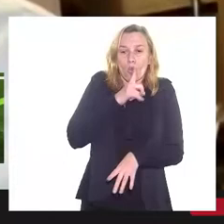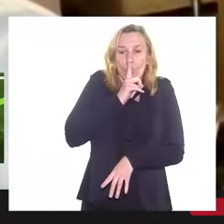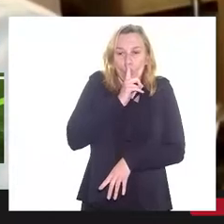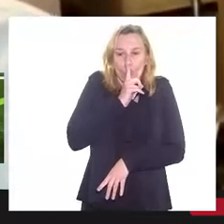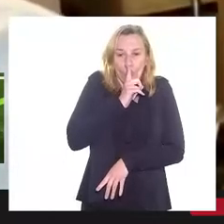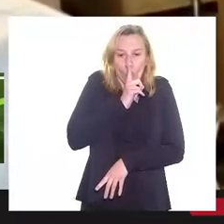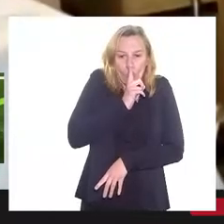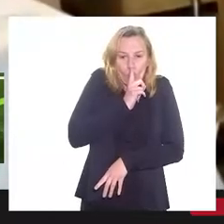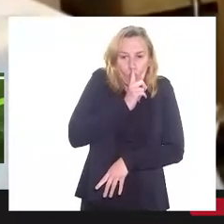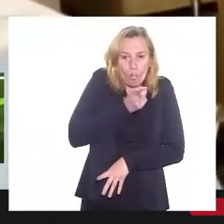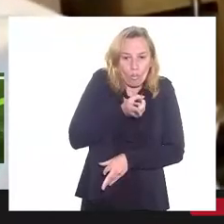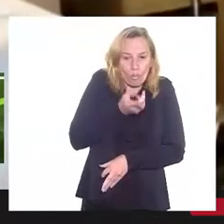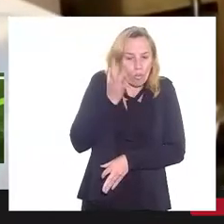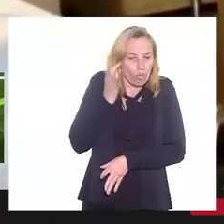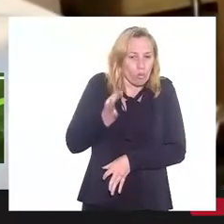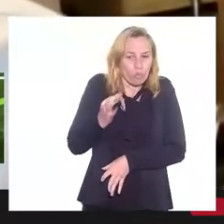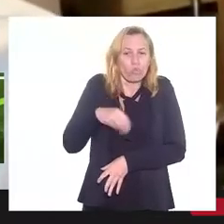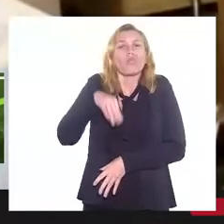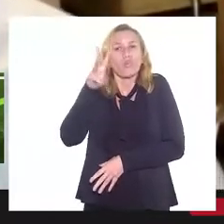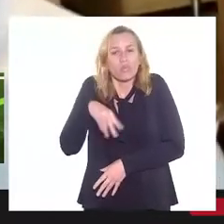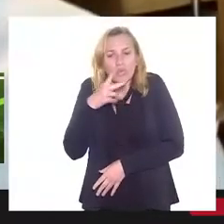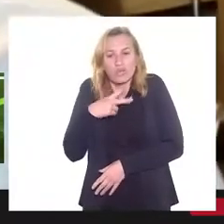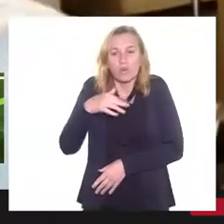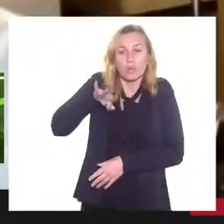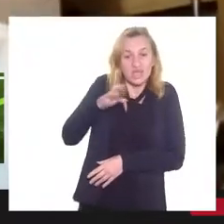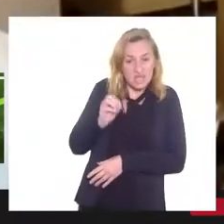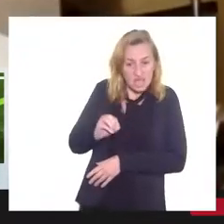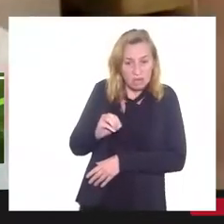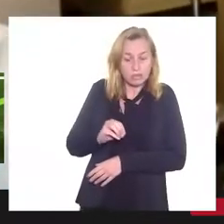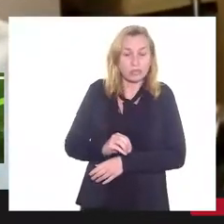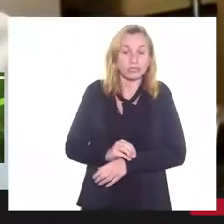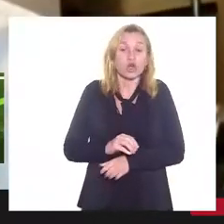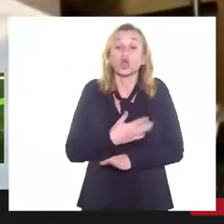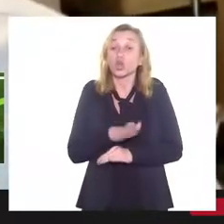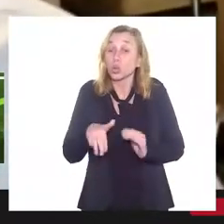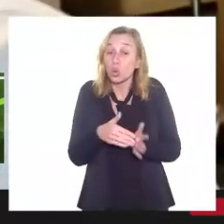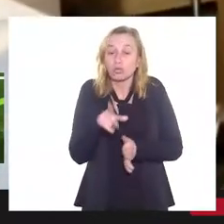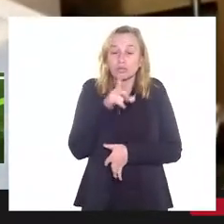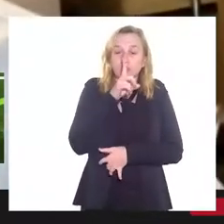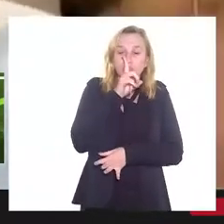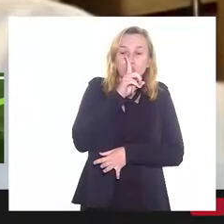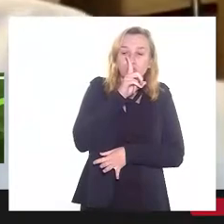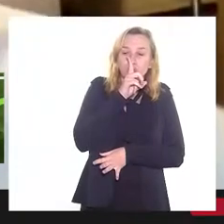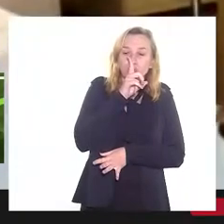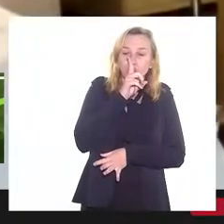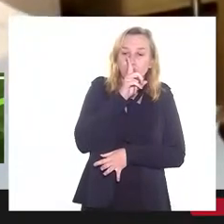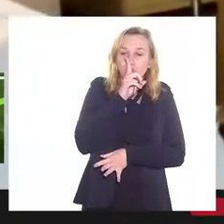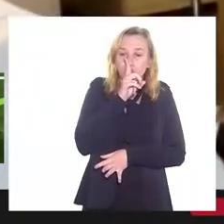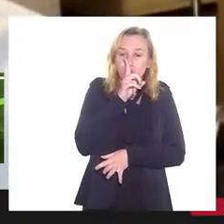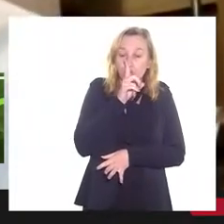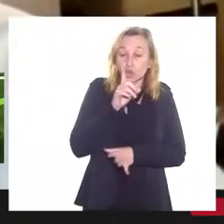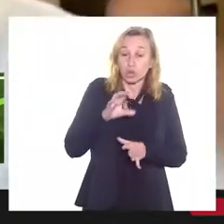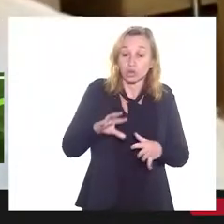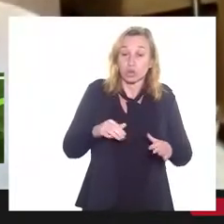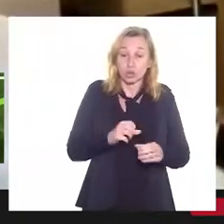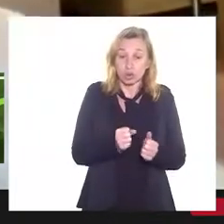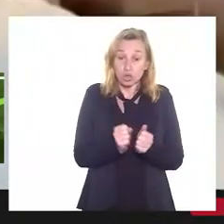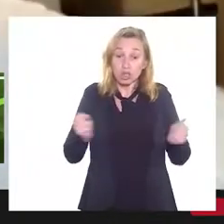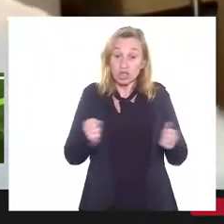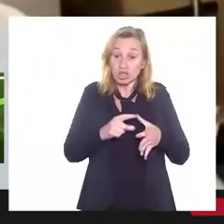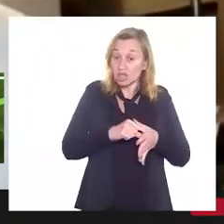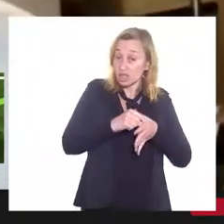quem falou que isso não sei se foi Marcelo já só não é verdade é essa todo mundo silencie as grandes lideranças